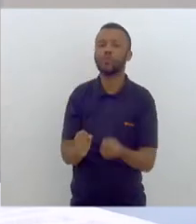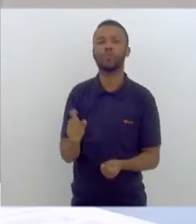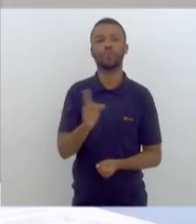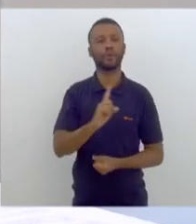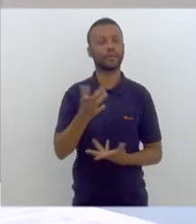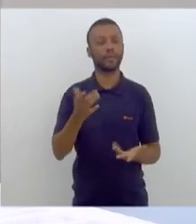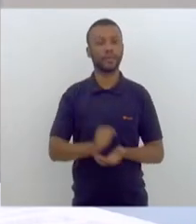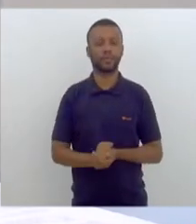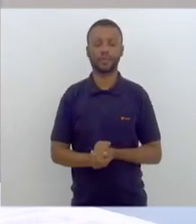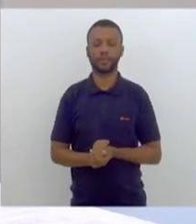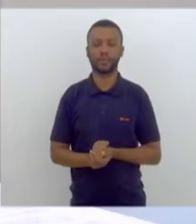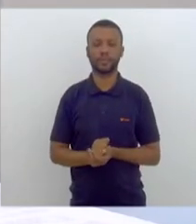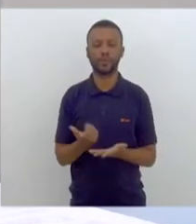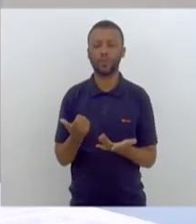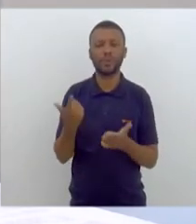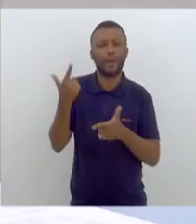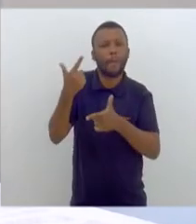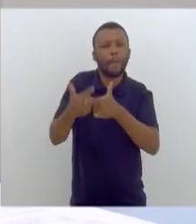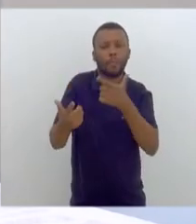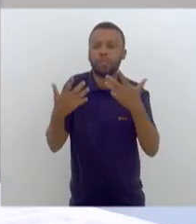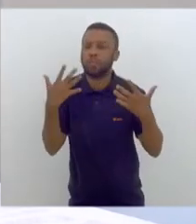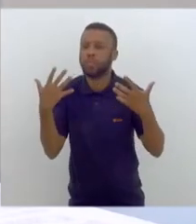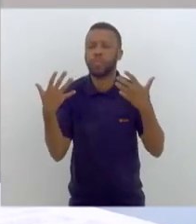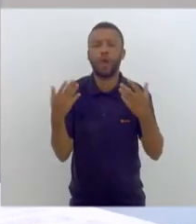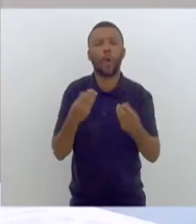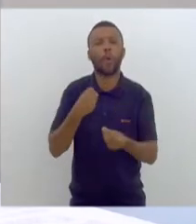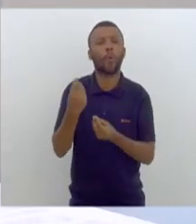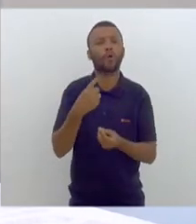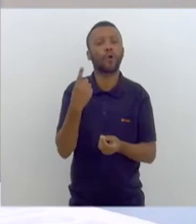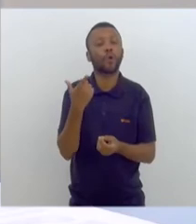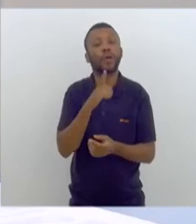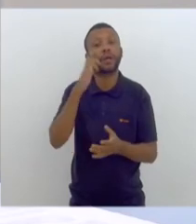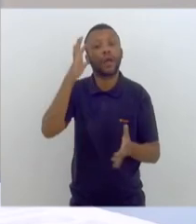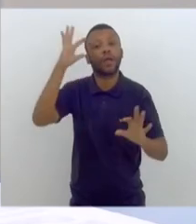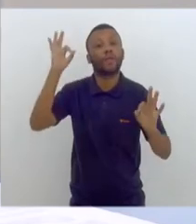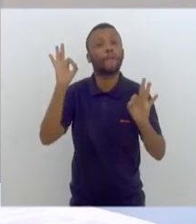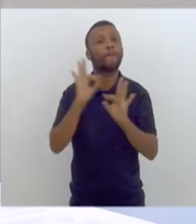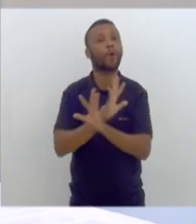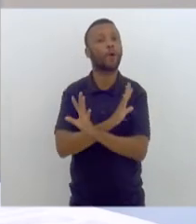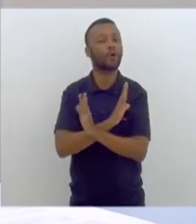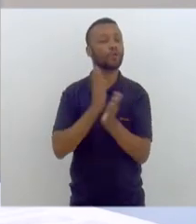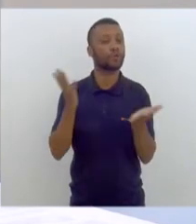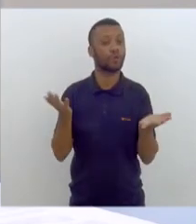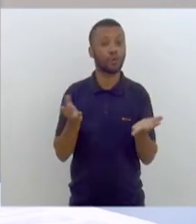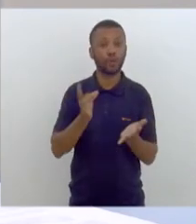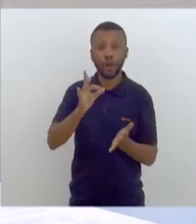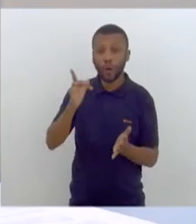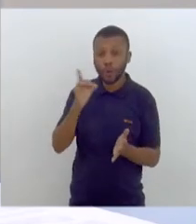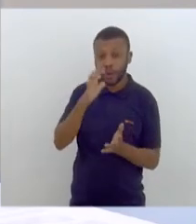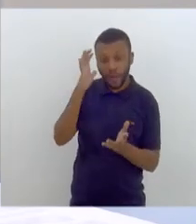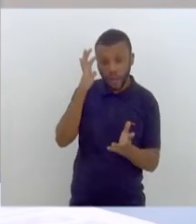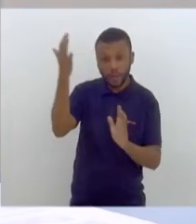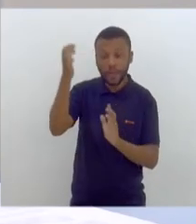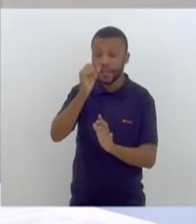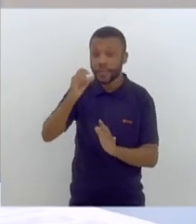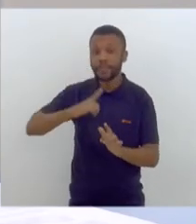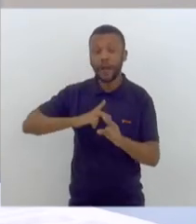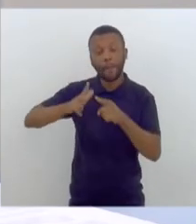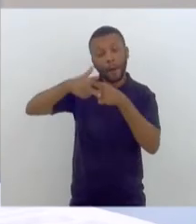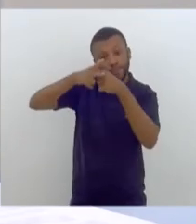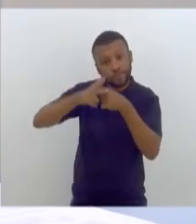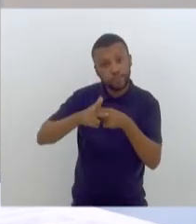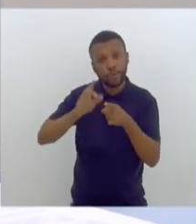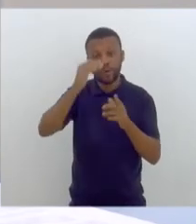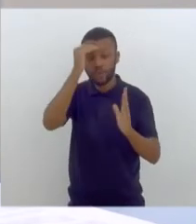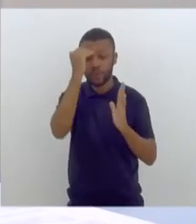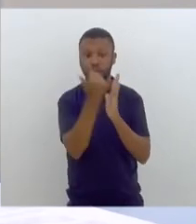é que a gente sai desse embrulho só sai se tiver a correção monetária só